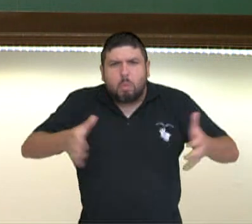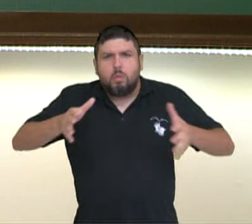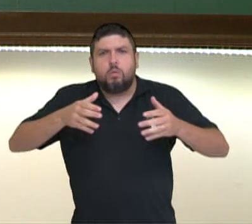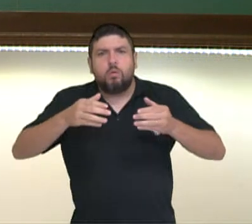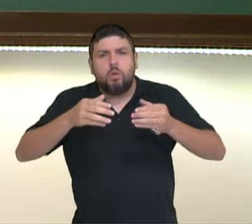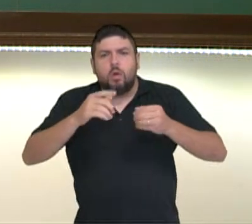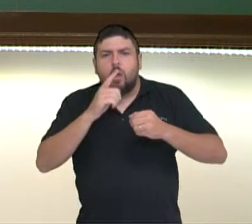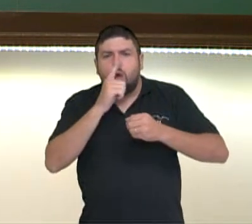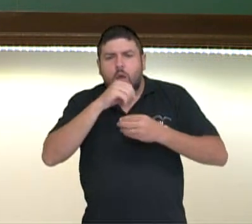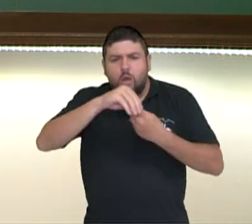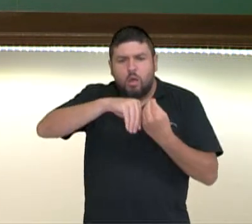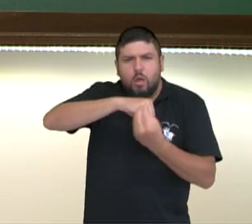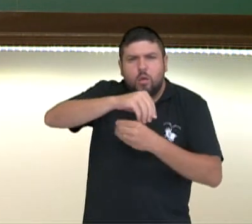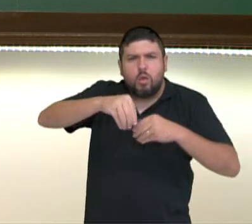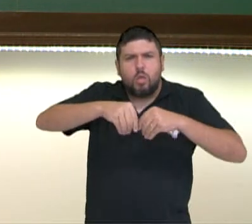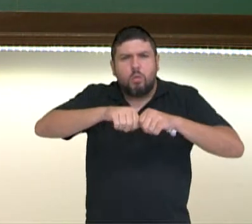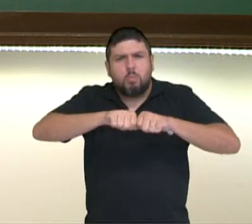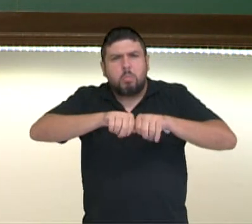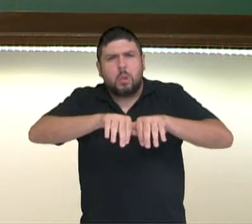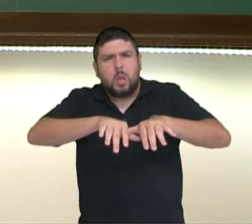ao seu redor.